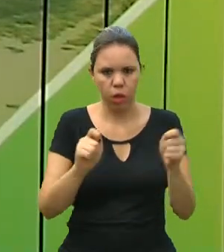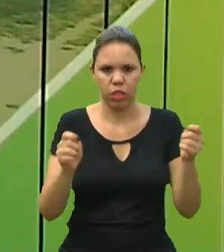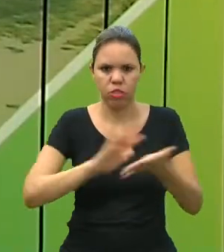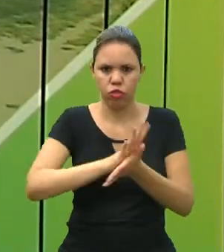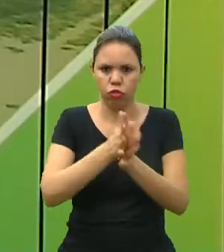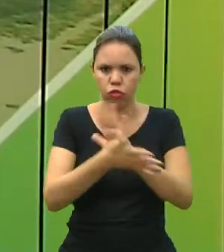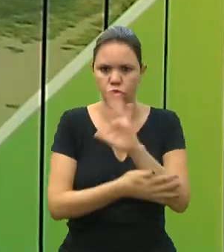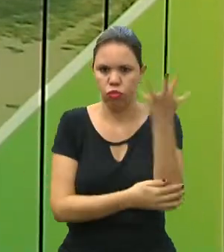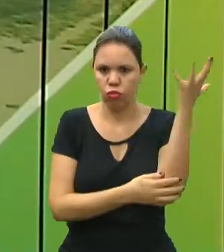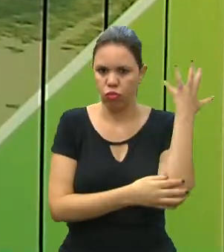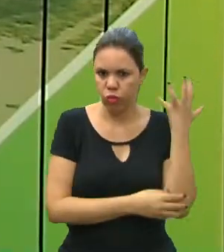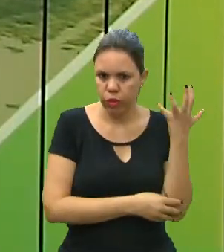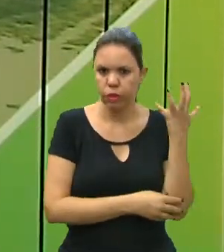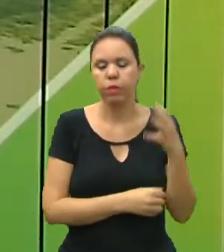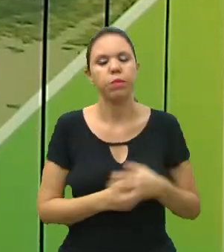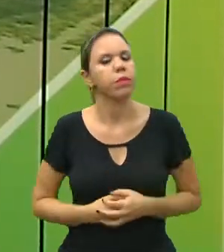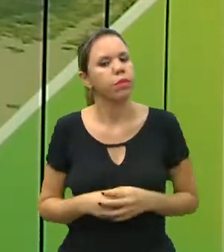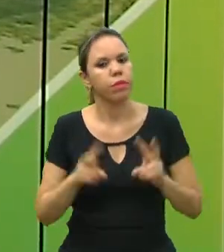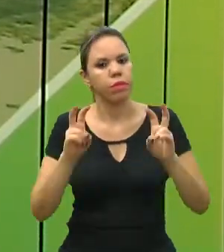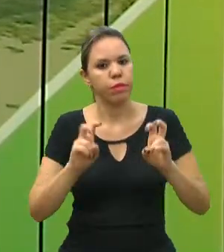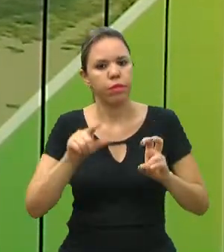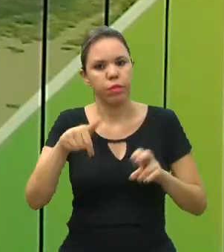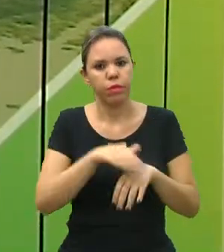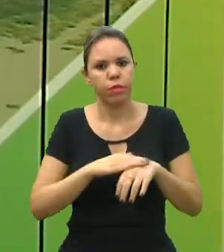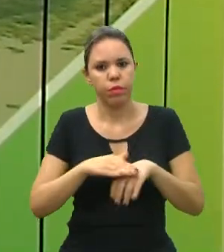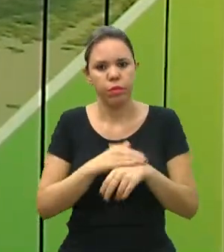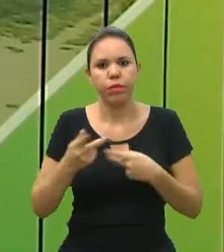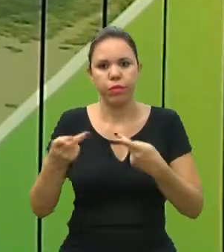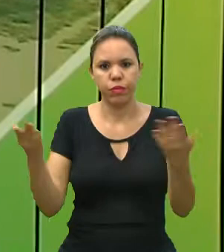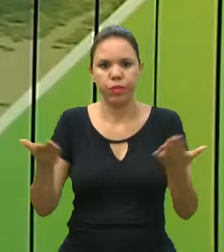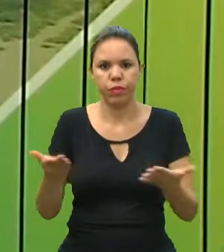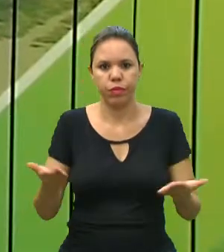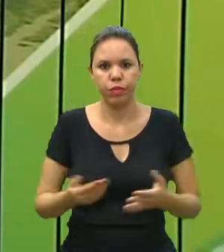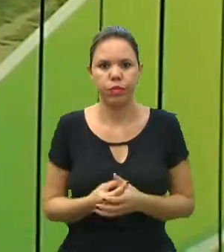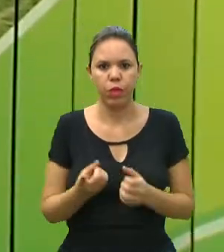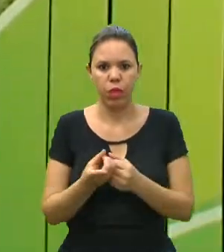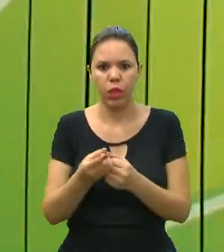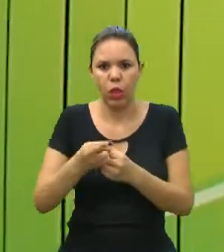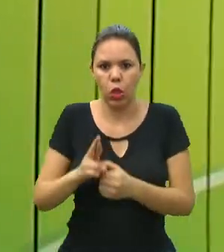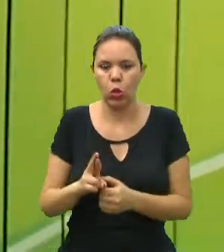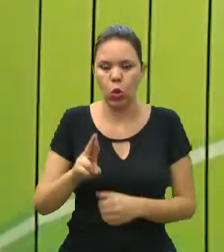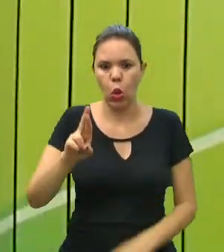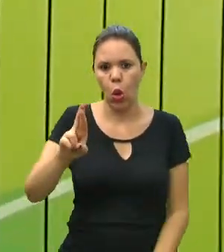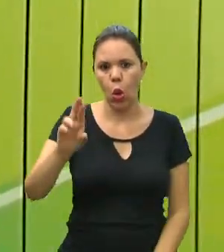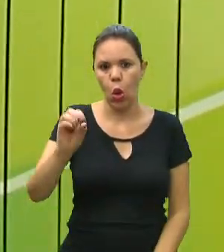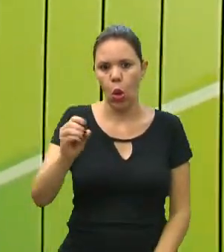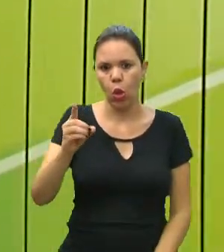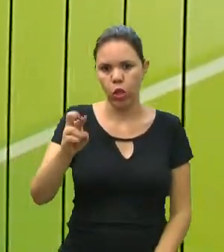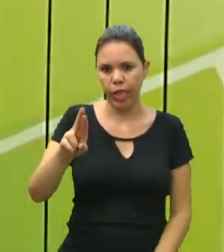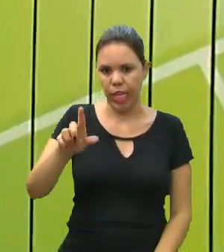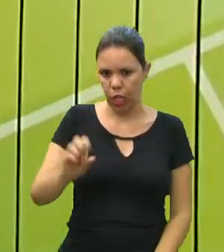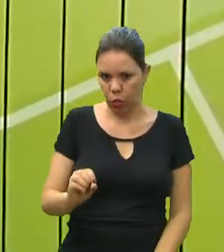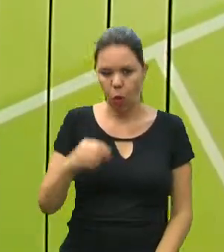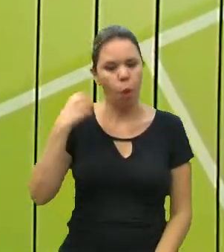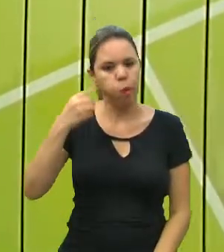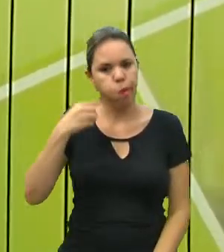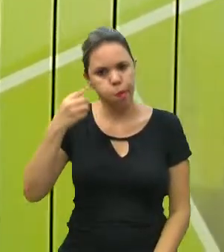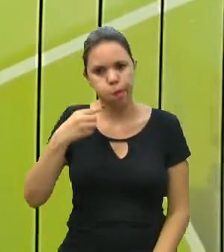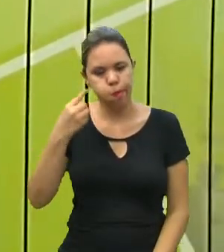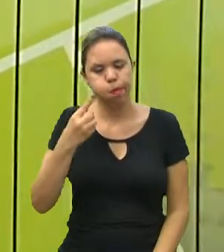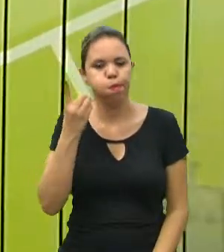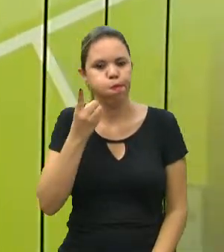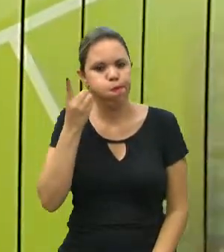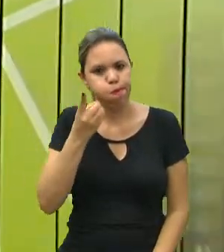controlasse a destruição dessa região. Assunto para conversar com o nosso convidado de hoje, o Dr. Rodrigo Bordalo, que é